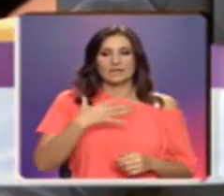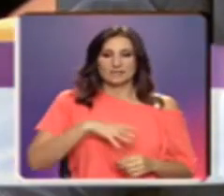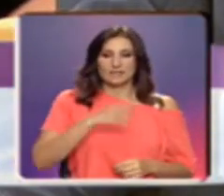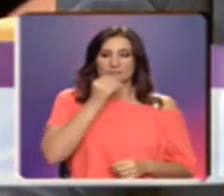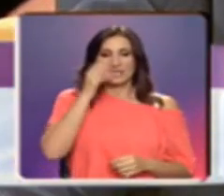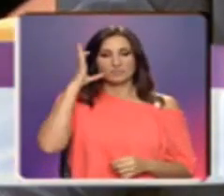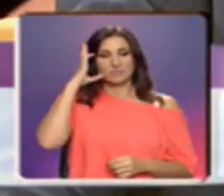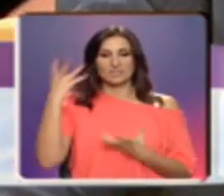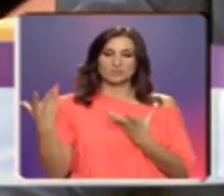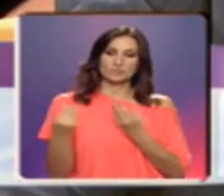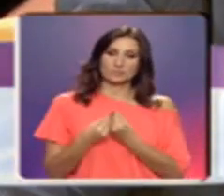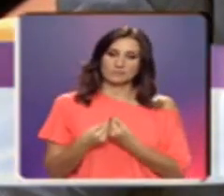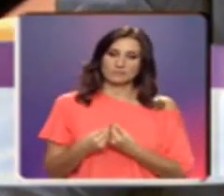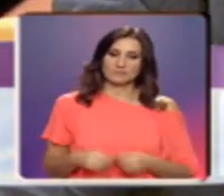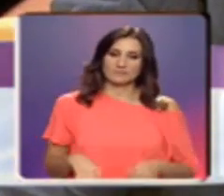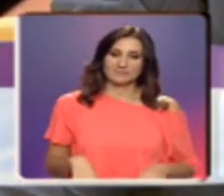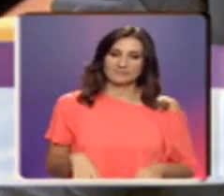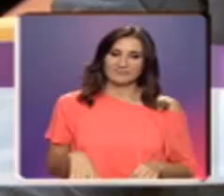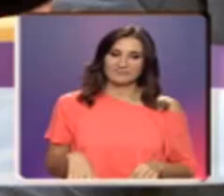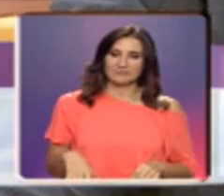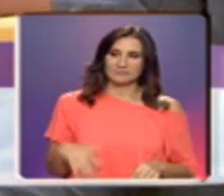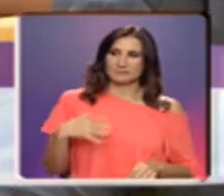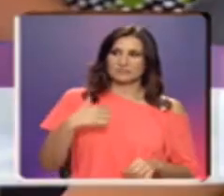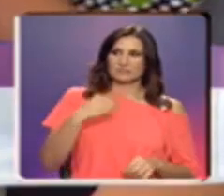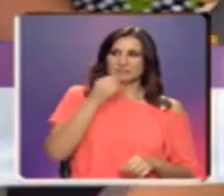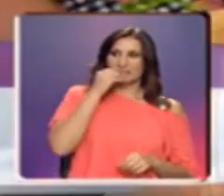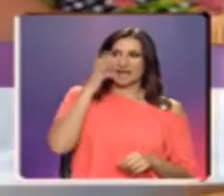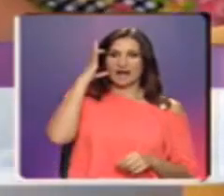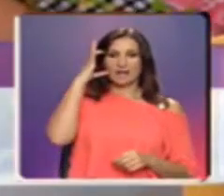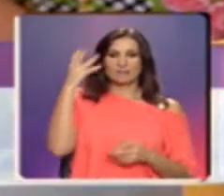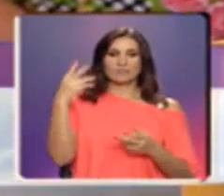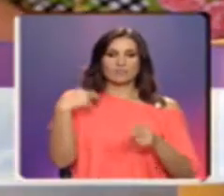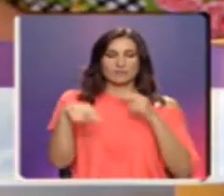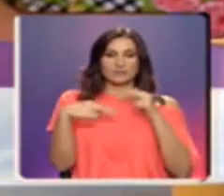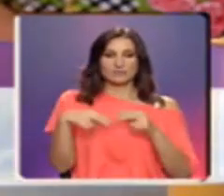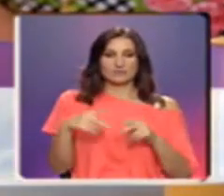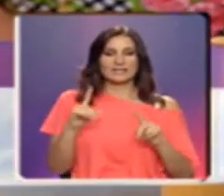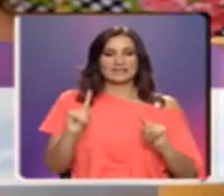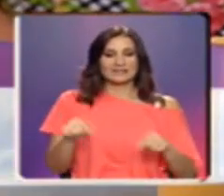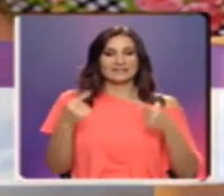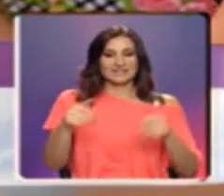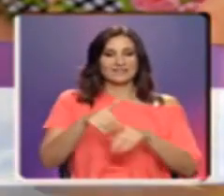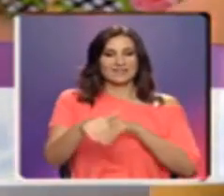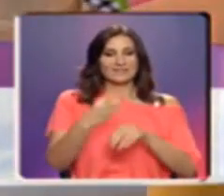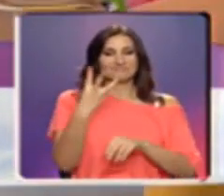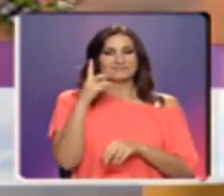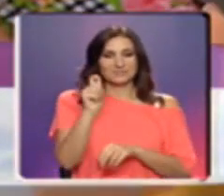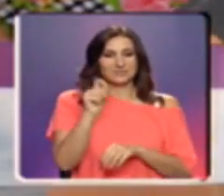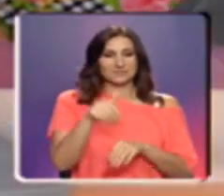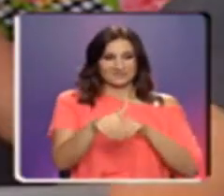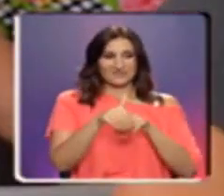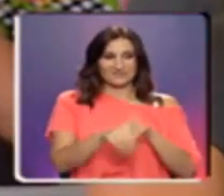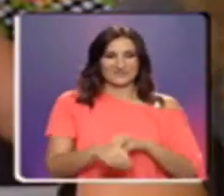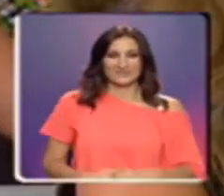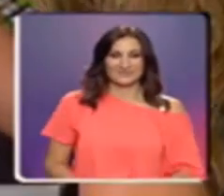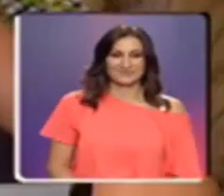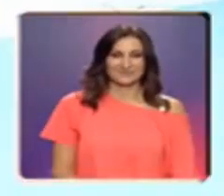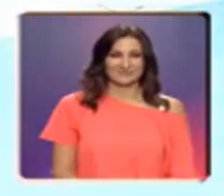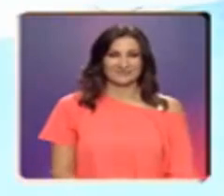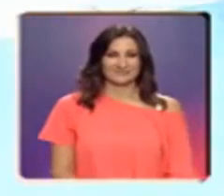comigo? Almoço consigo. E já a seguir, daqui a 3 minutos, já voltamos.